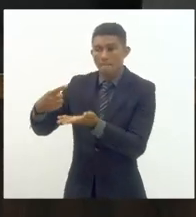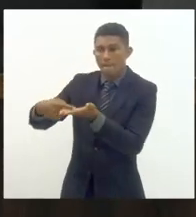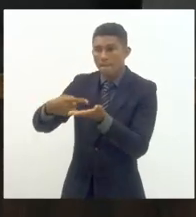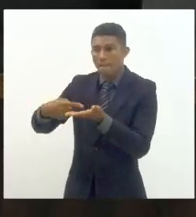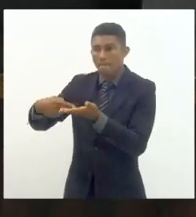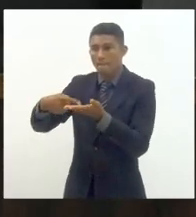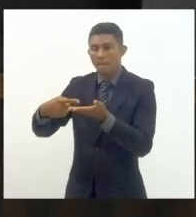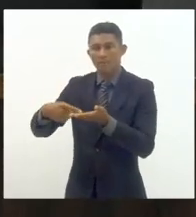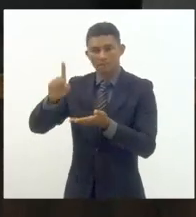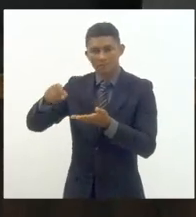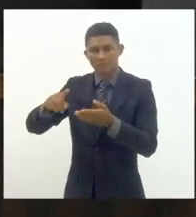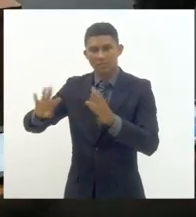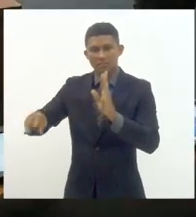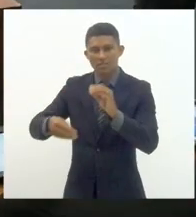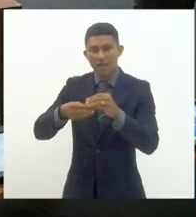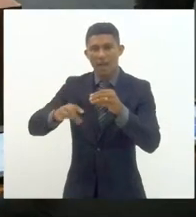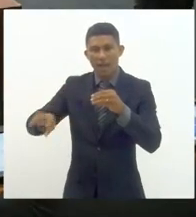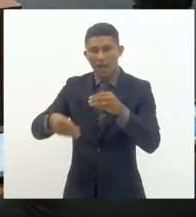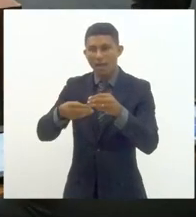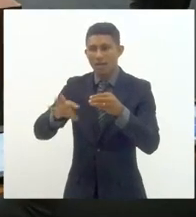destaques?